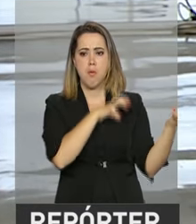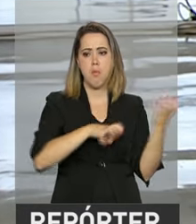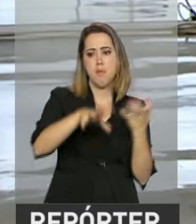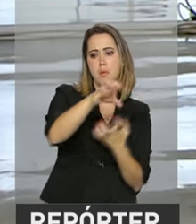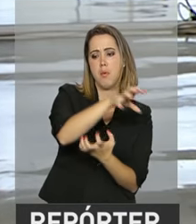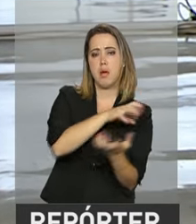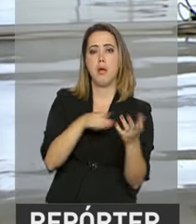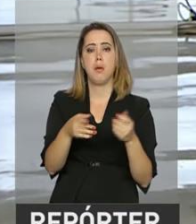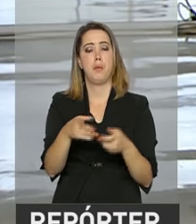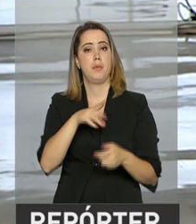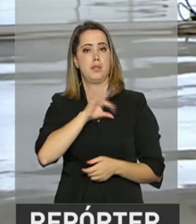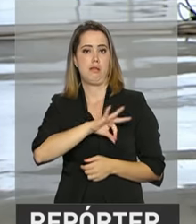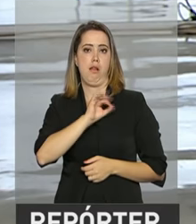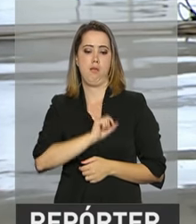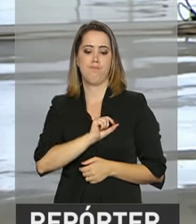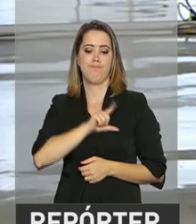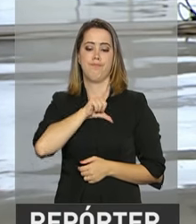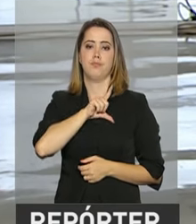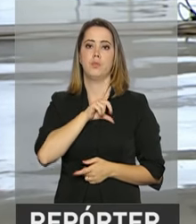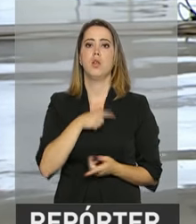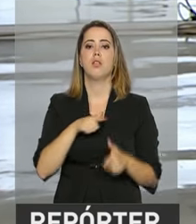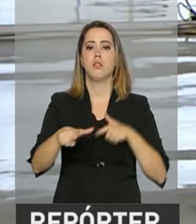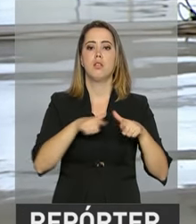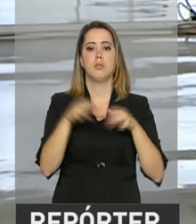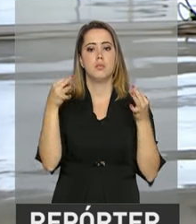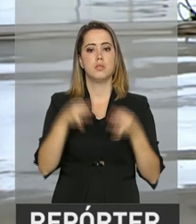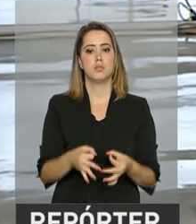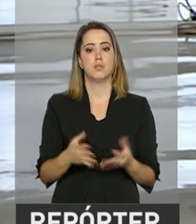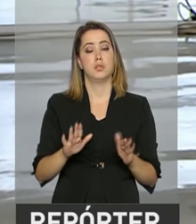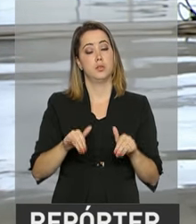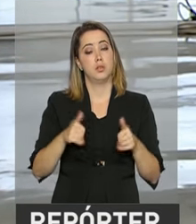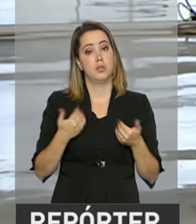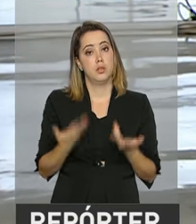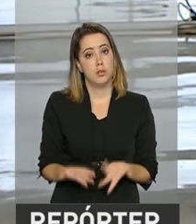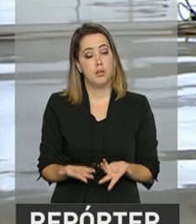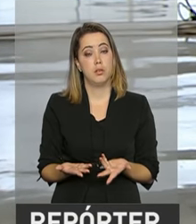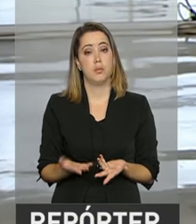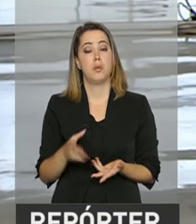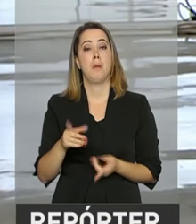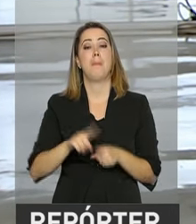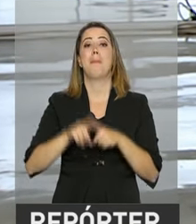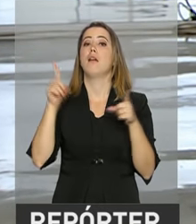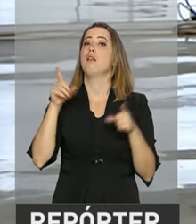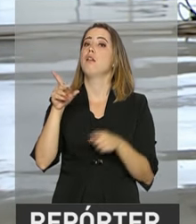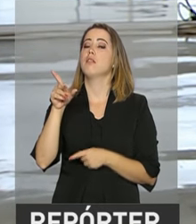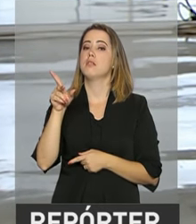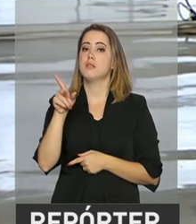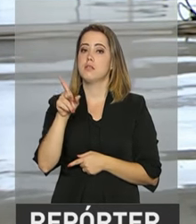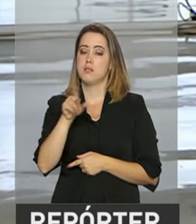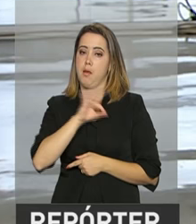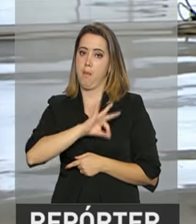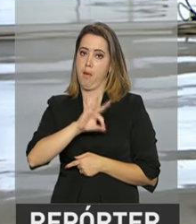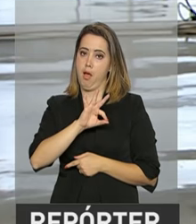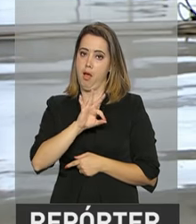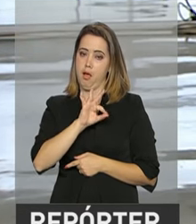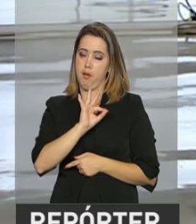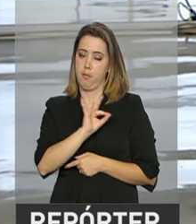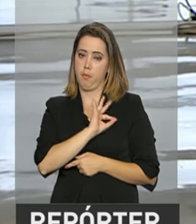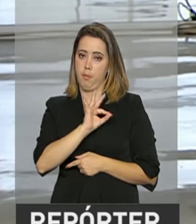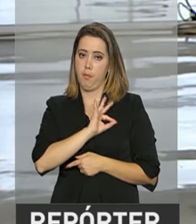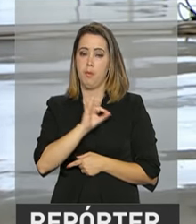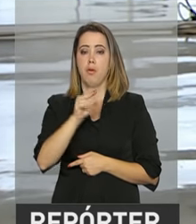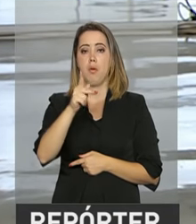para a categoria. Como os policiais militares não podem entrar em greve, a Justiça Estadual já determinou na